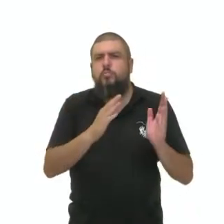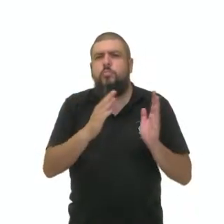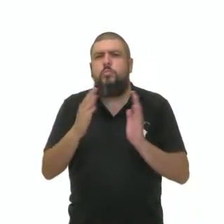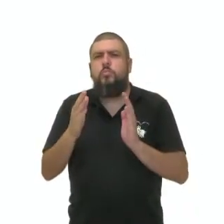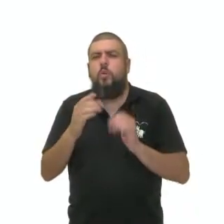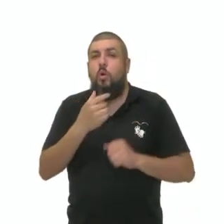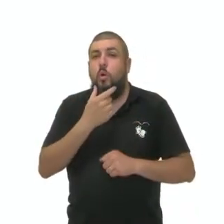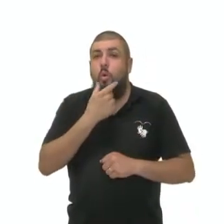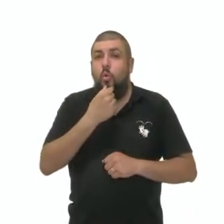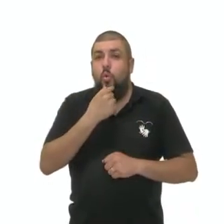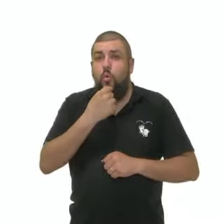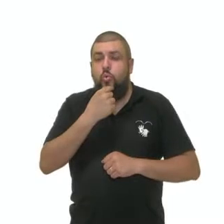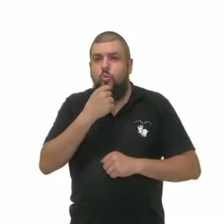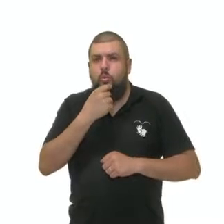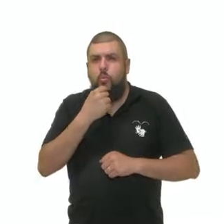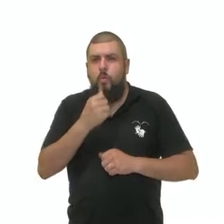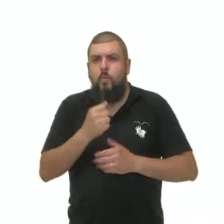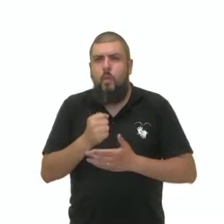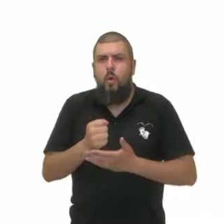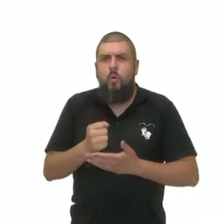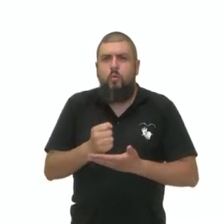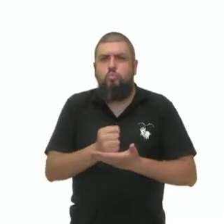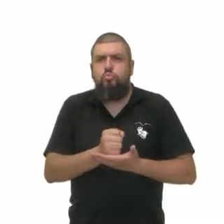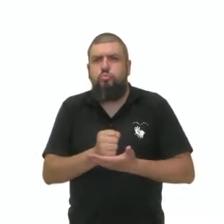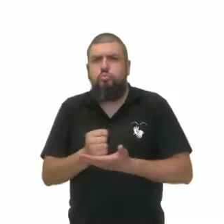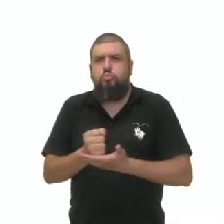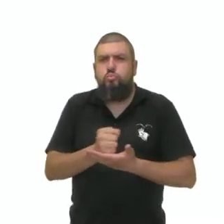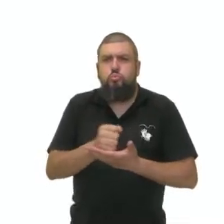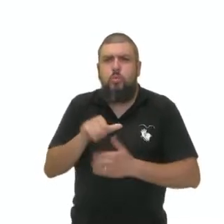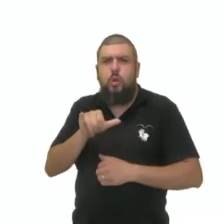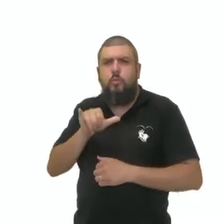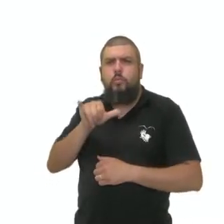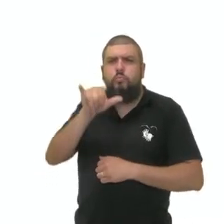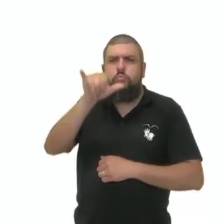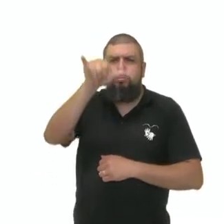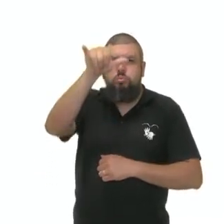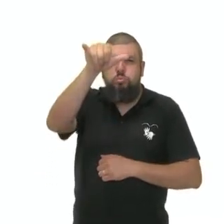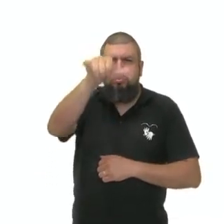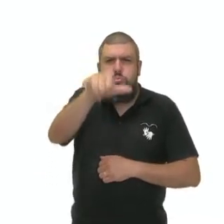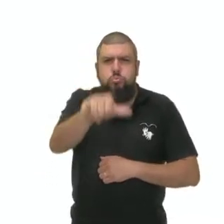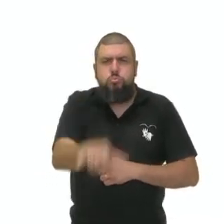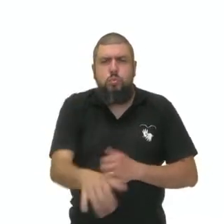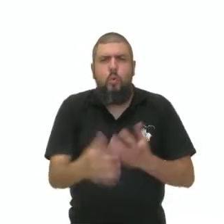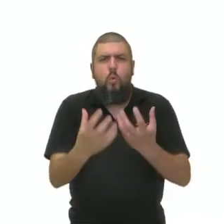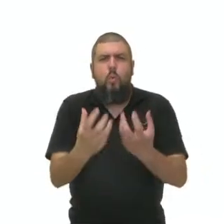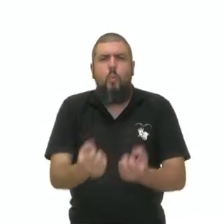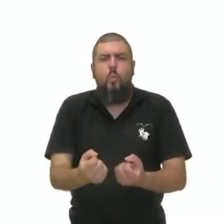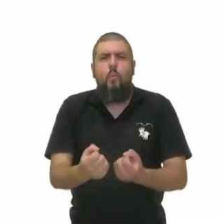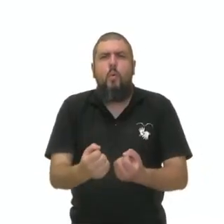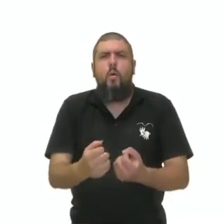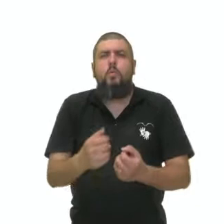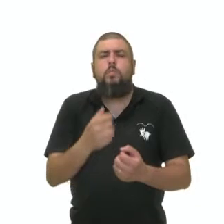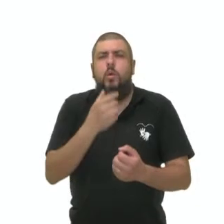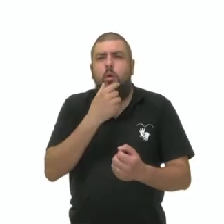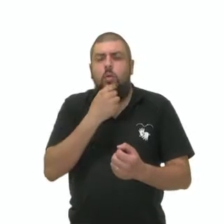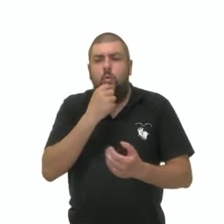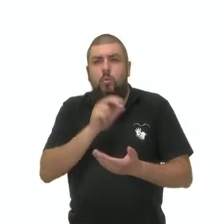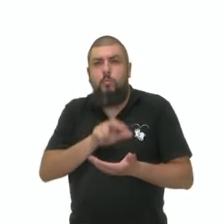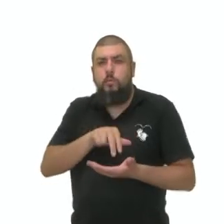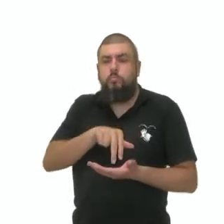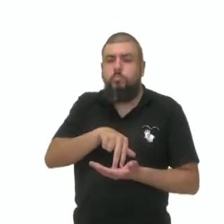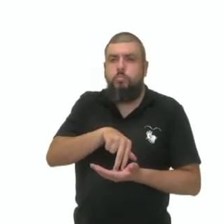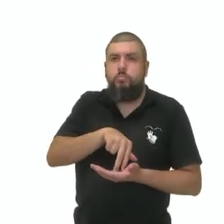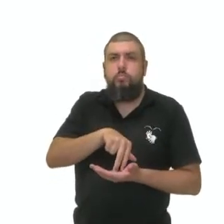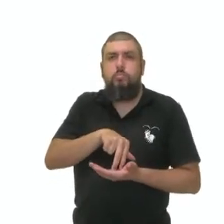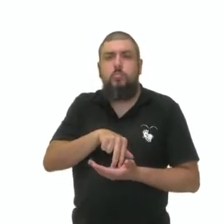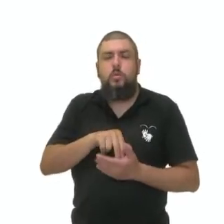história de um piloto que cai com seu avião no deserto e ali encontra uma criança loura e frágil, que diz ter vindo de um pequeno